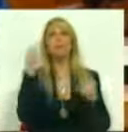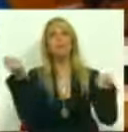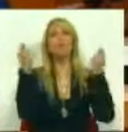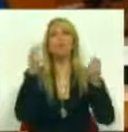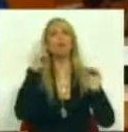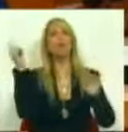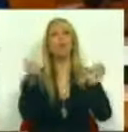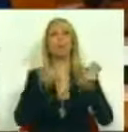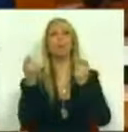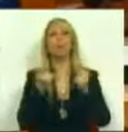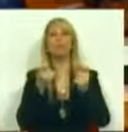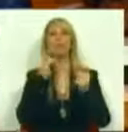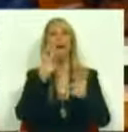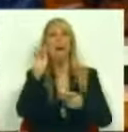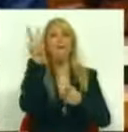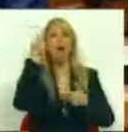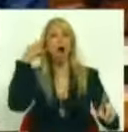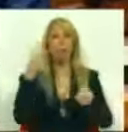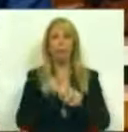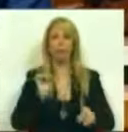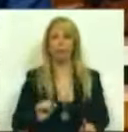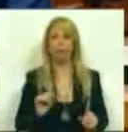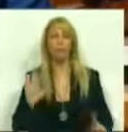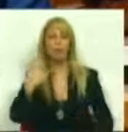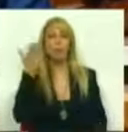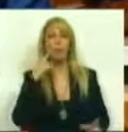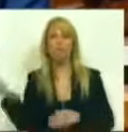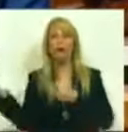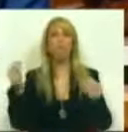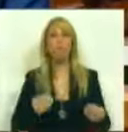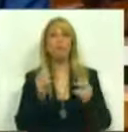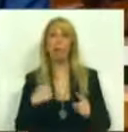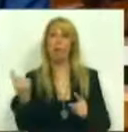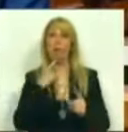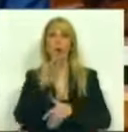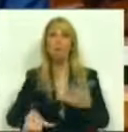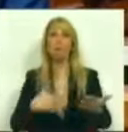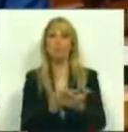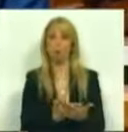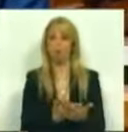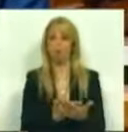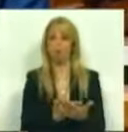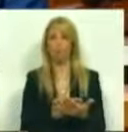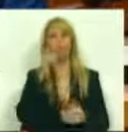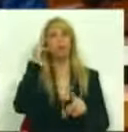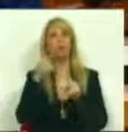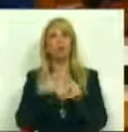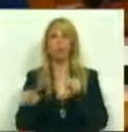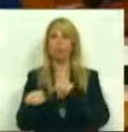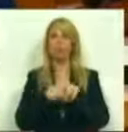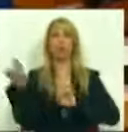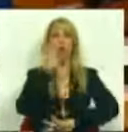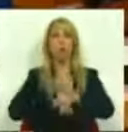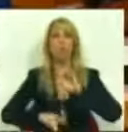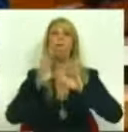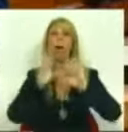duplo objetivo. Em primeiro lugar, para fazermos a apresentação das nossas propostas, com vista a que as políticas europeias possam